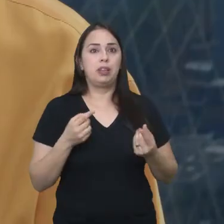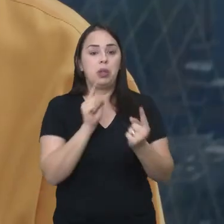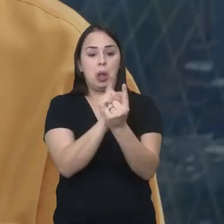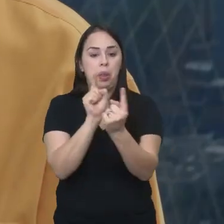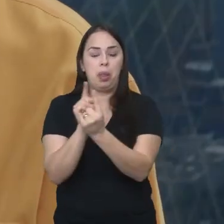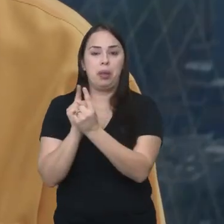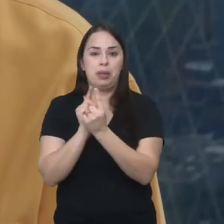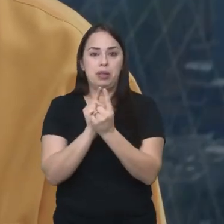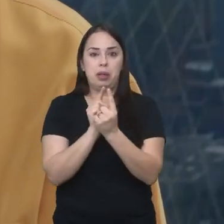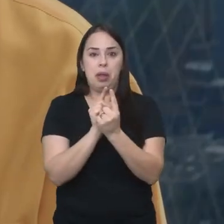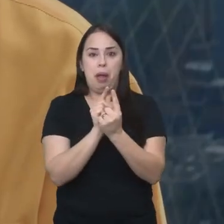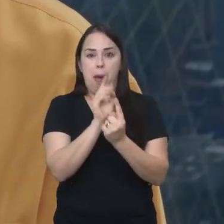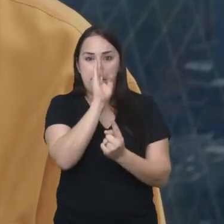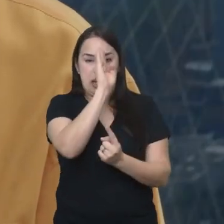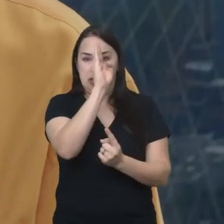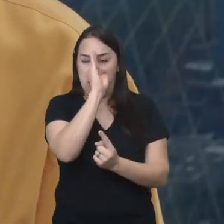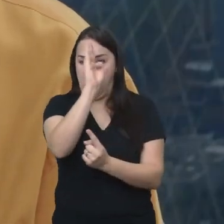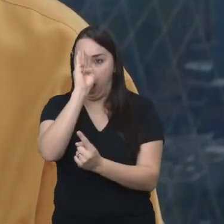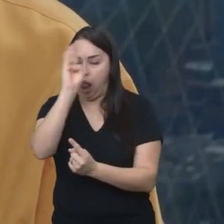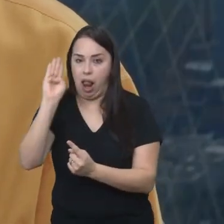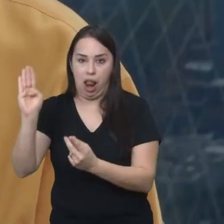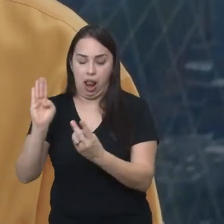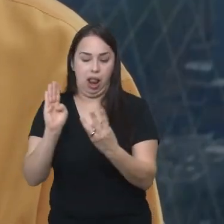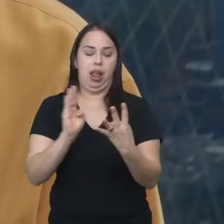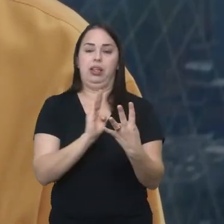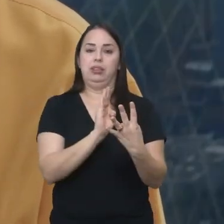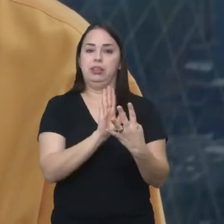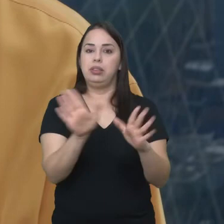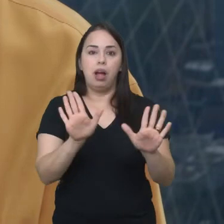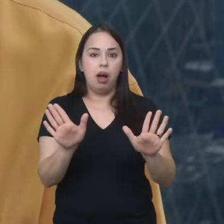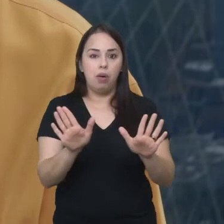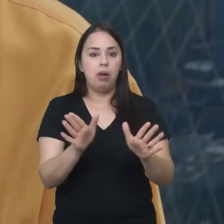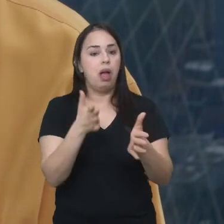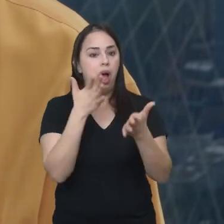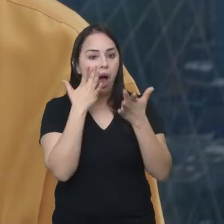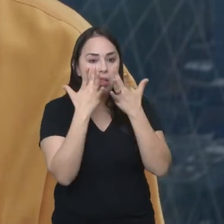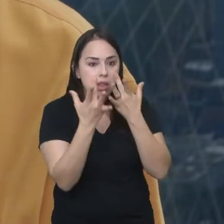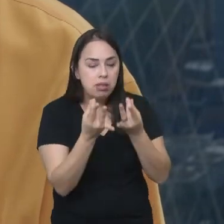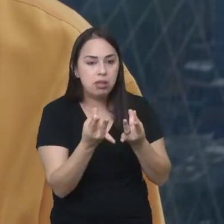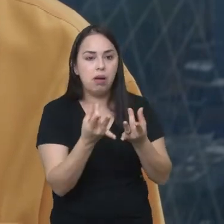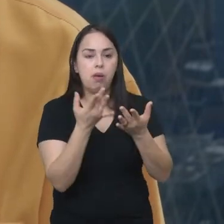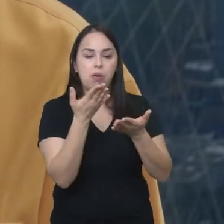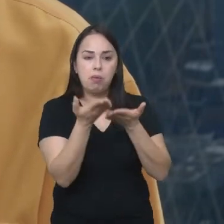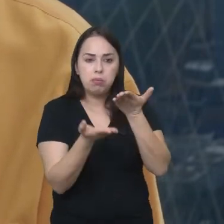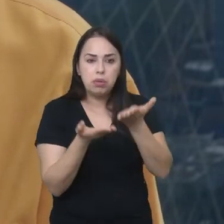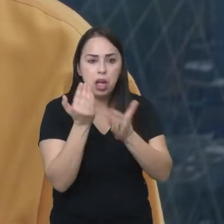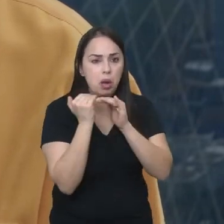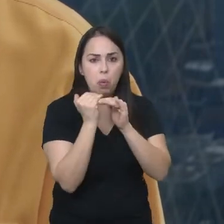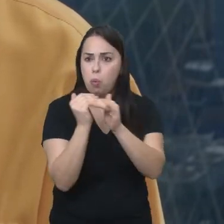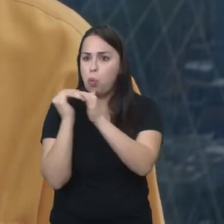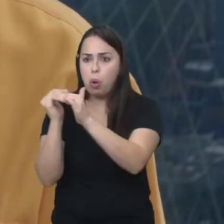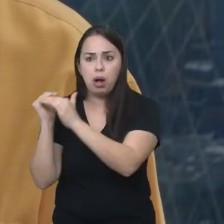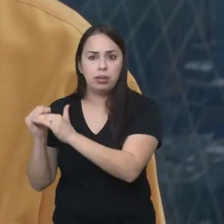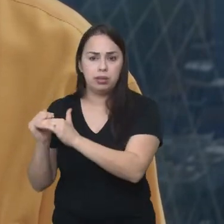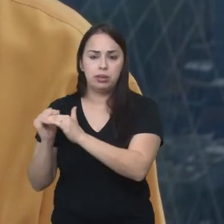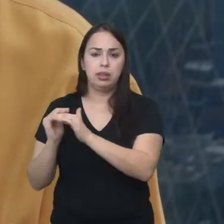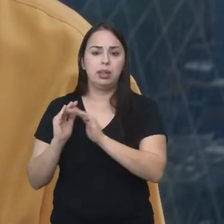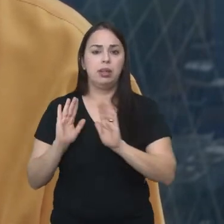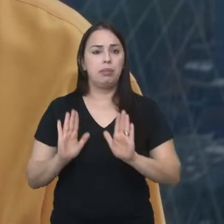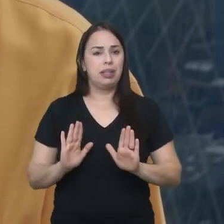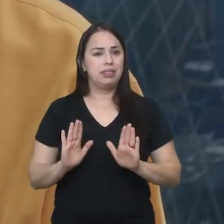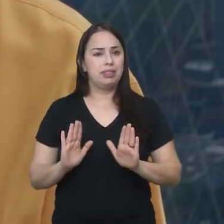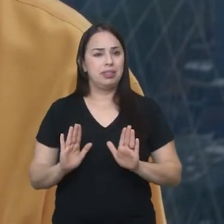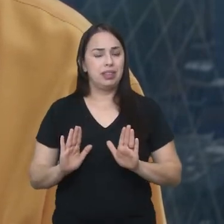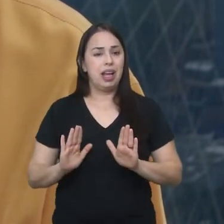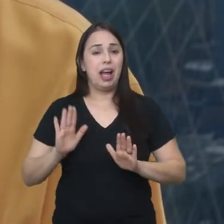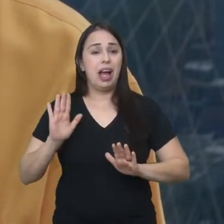né? Todos os casos têm que ter a mesma atenção, né? Nós procuramos dar essa atenção, mas às vezes surgem algumas demandas